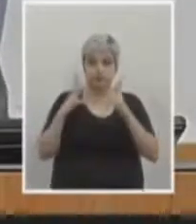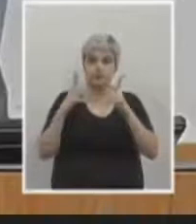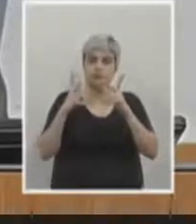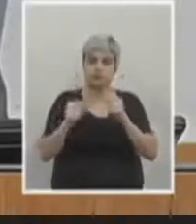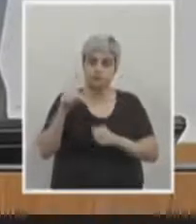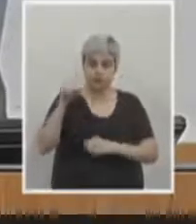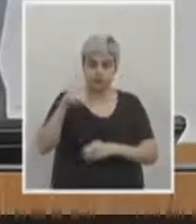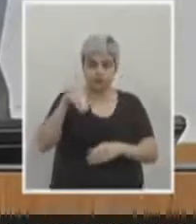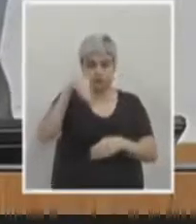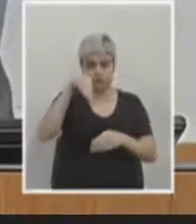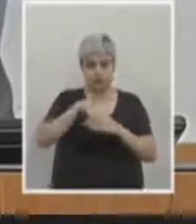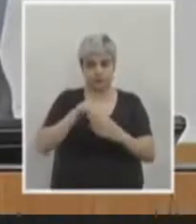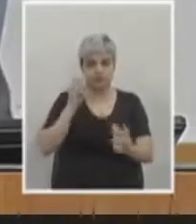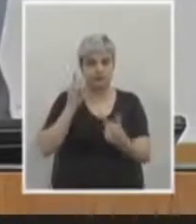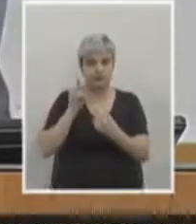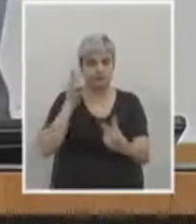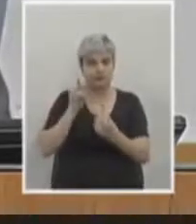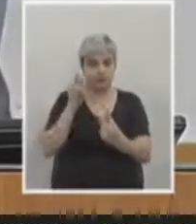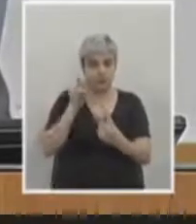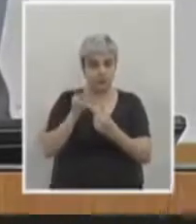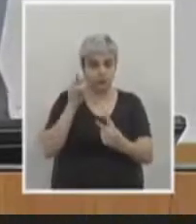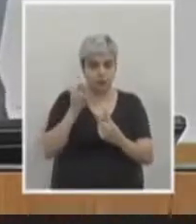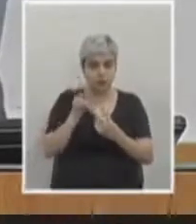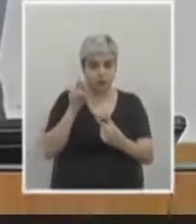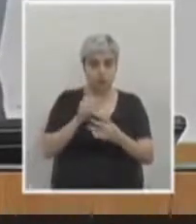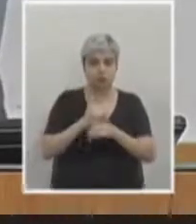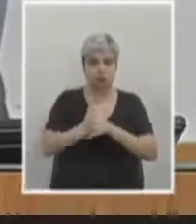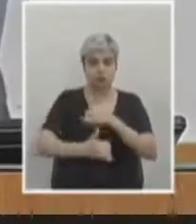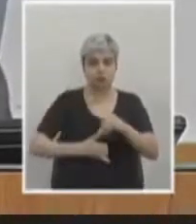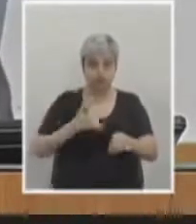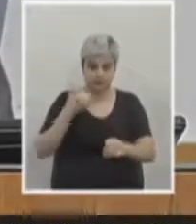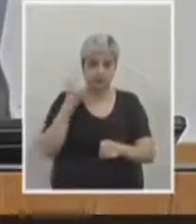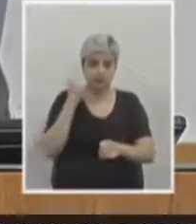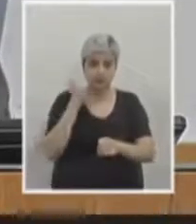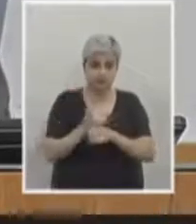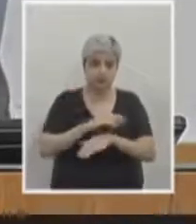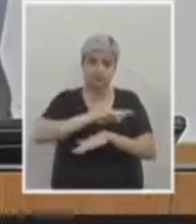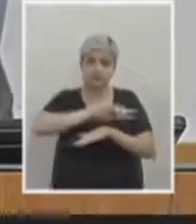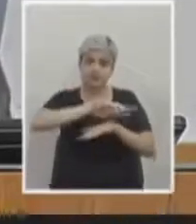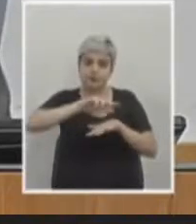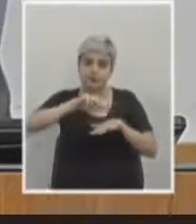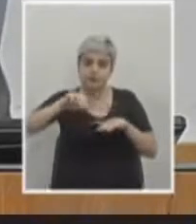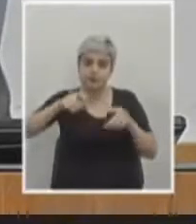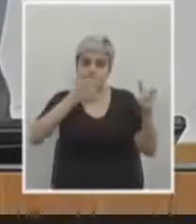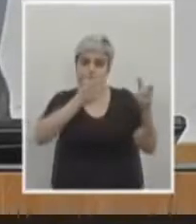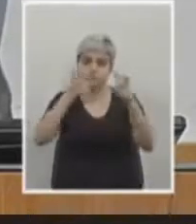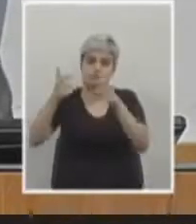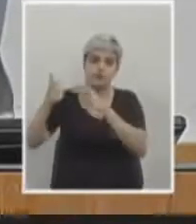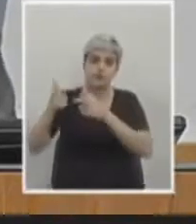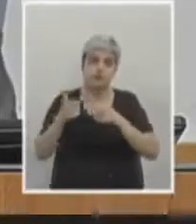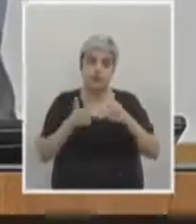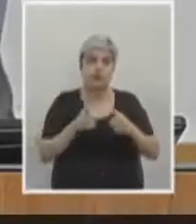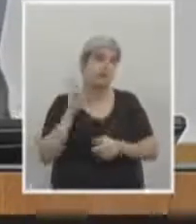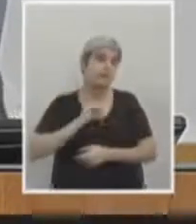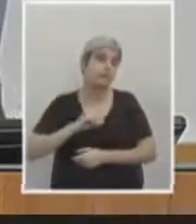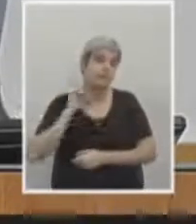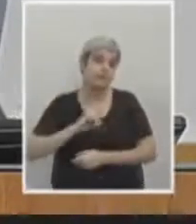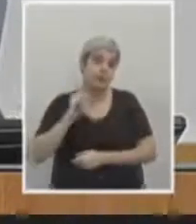sala virtual da comissão, via internet, várias pessoas de diversos lugares de Minas Gerais. São